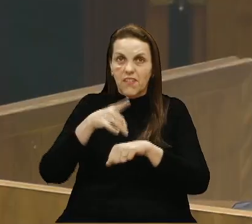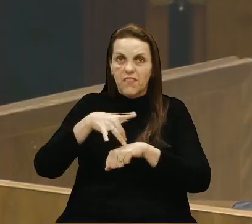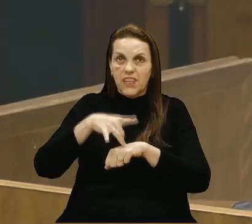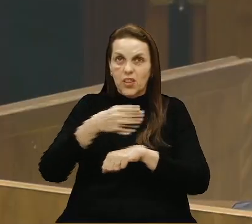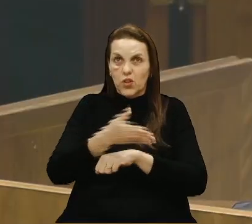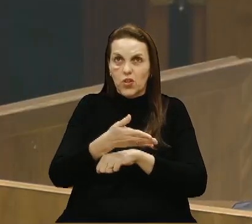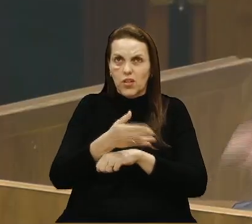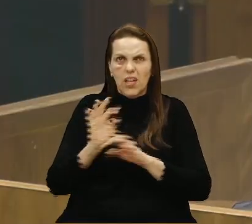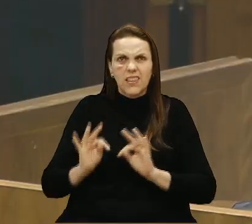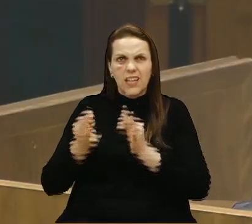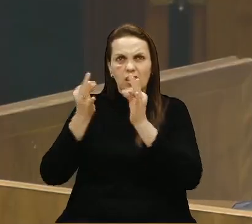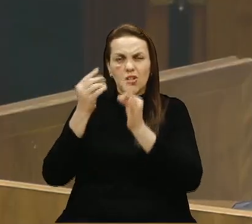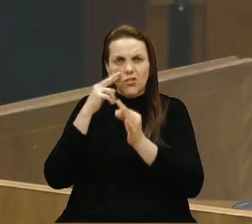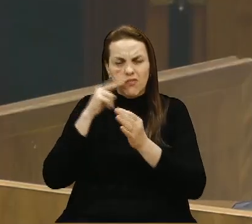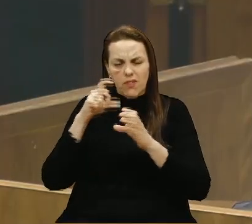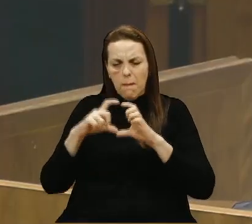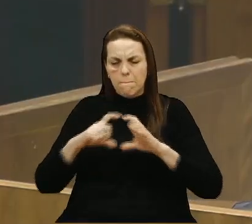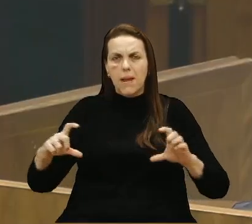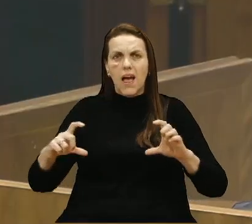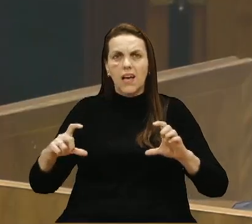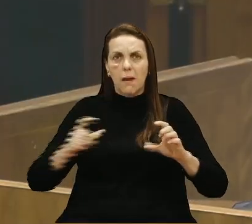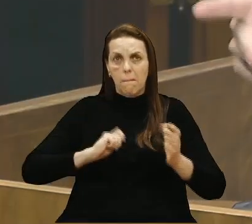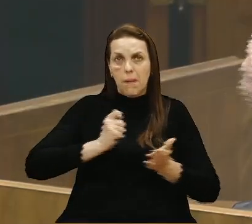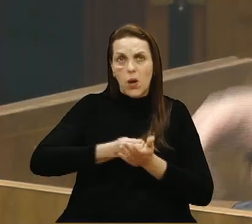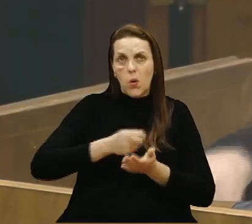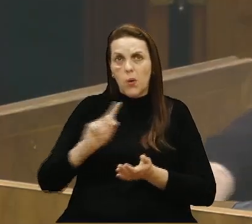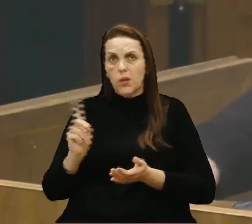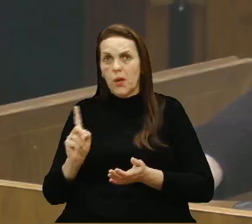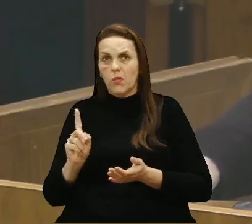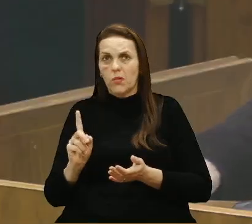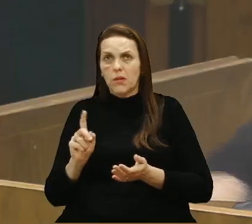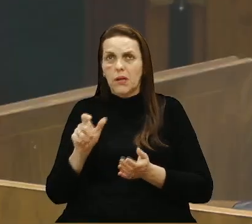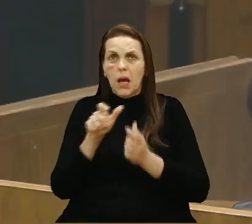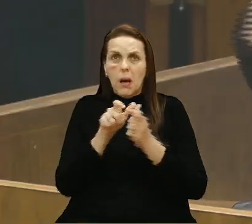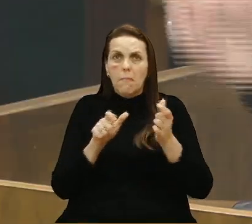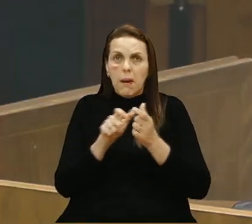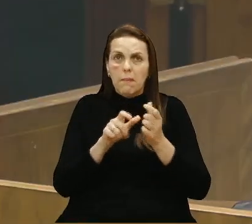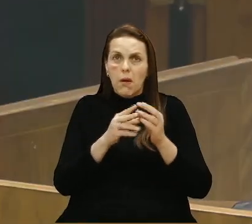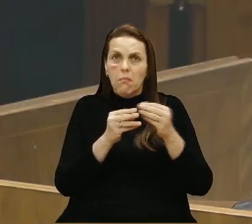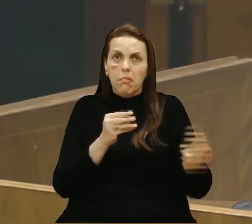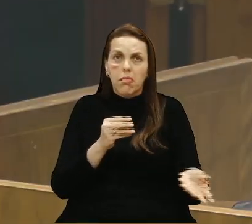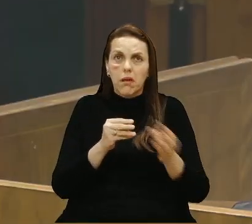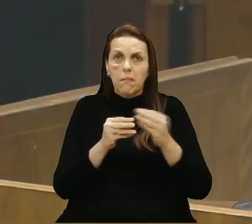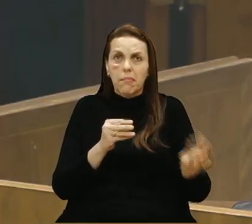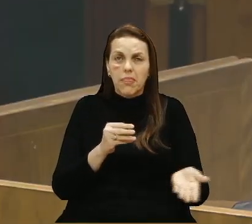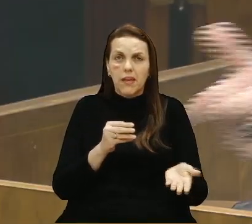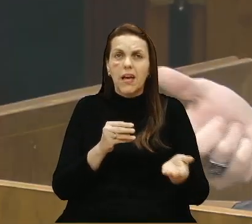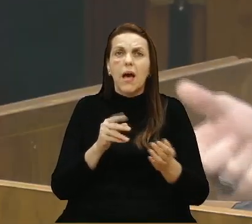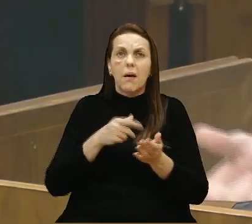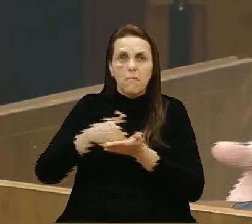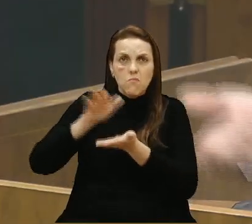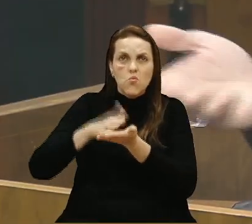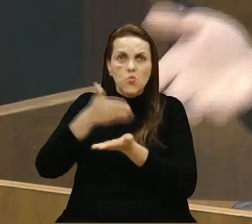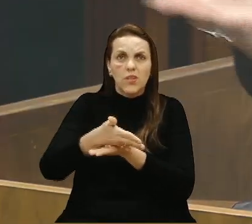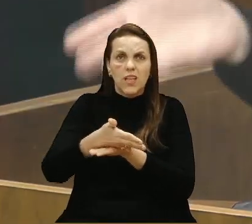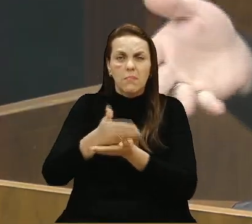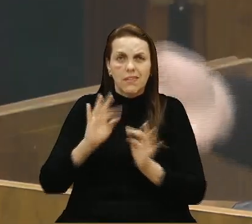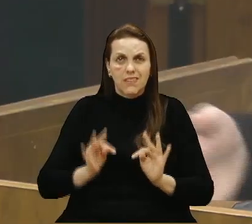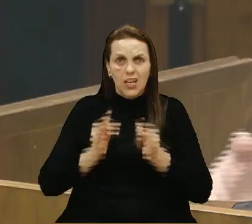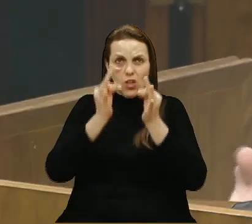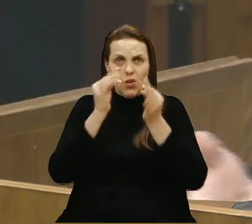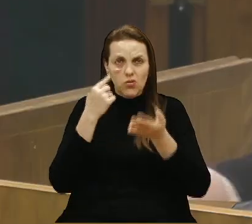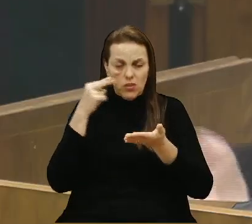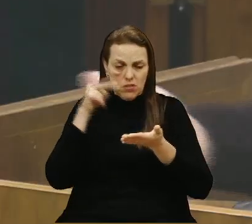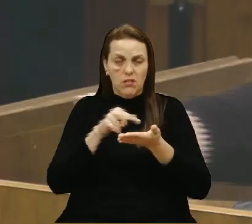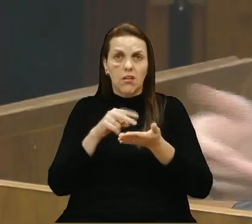placa quem pagou ou não. Às vezes algumas pessoas me reclamavam que caiu o papelzinho, não ficava no para-brisa, os caras vinham ali e multavam. Mas se a tecnologia pode puxar a placa,